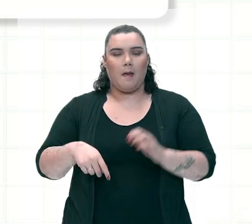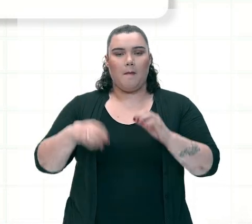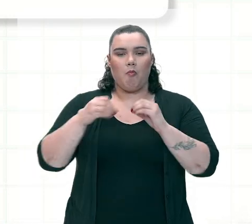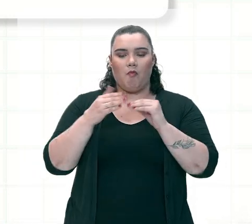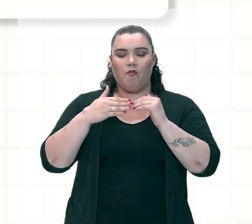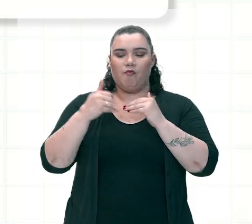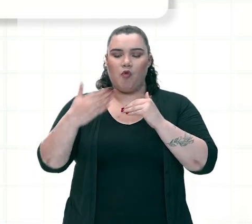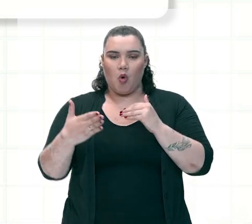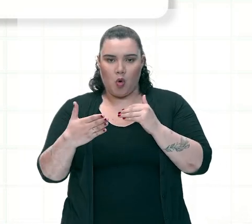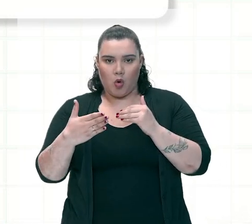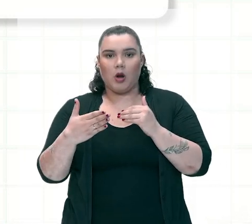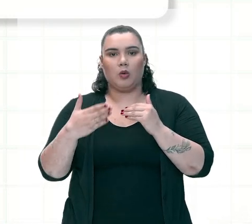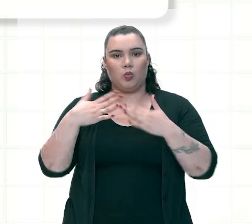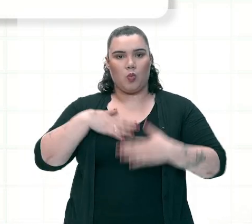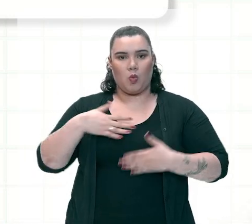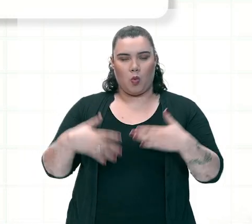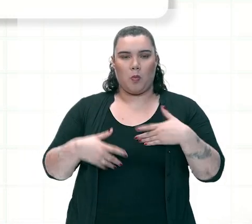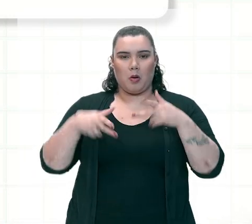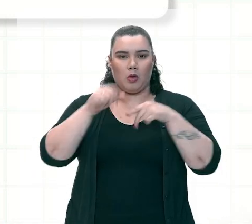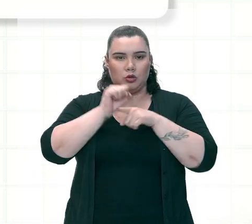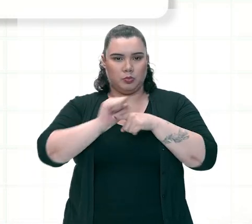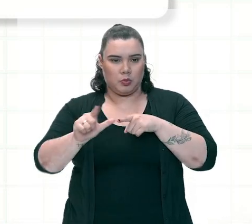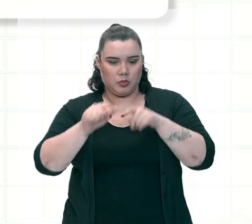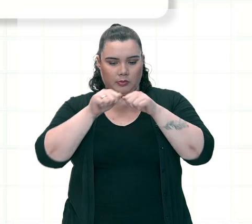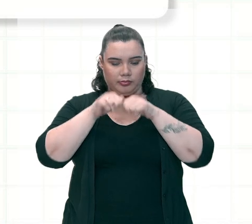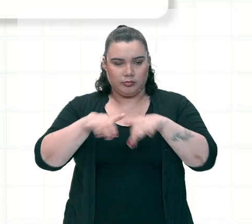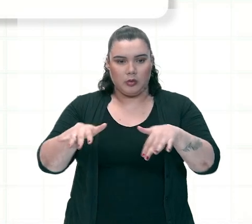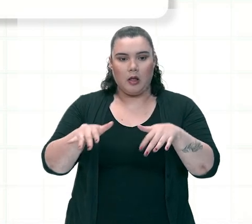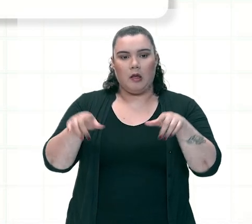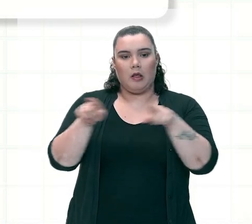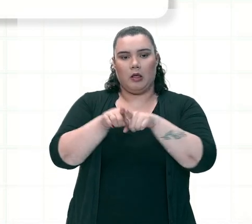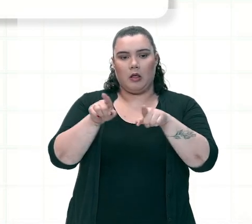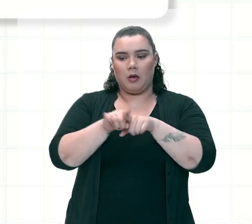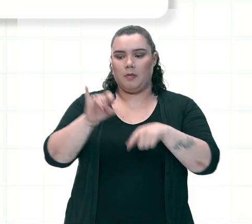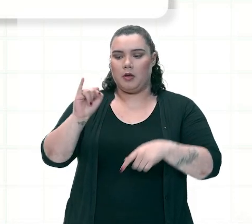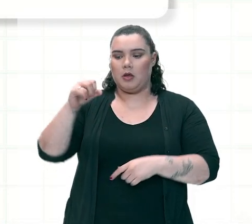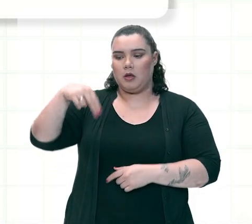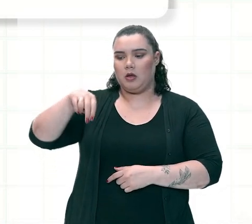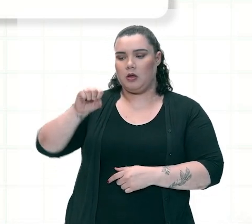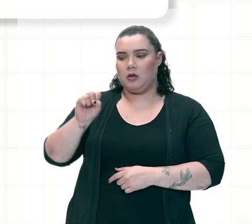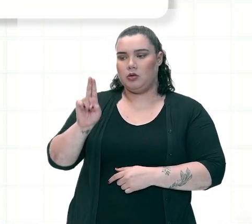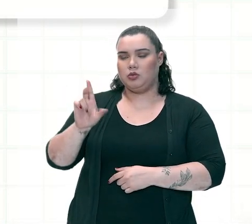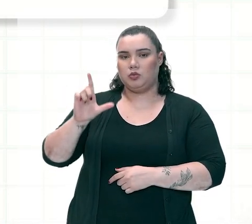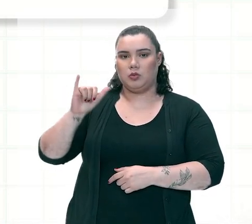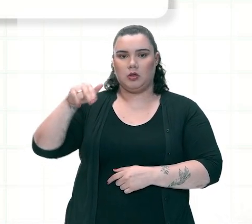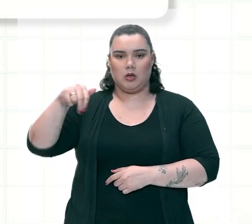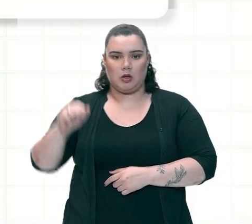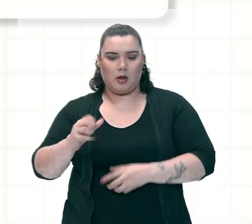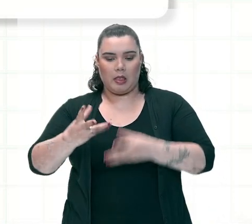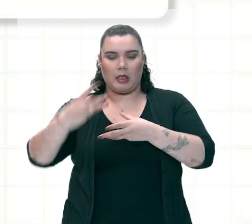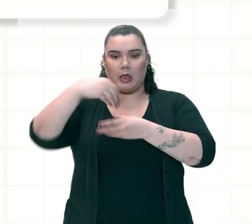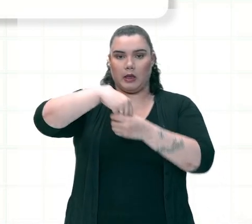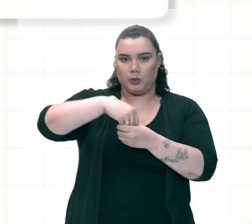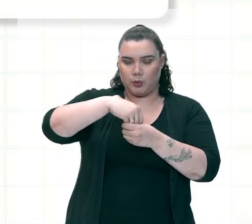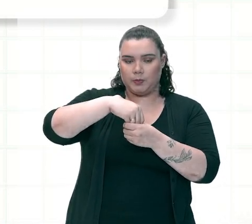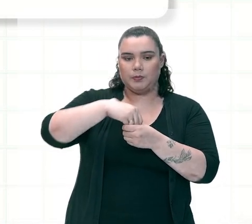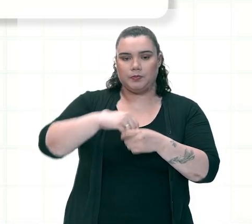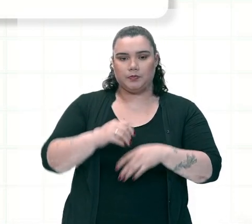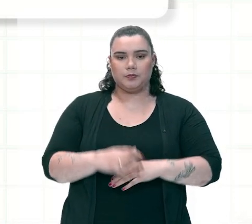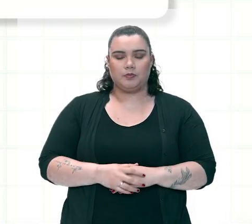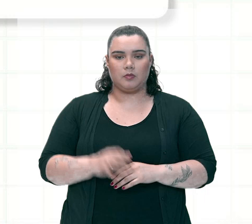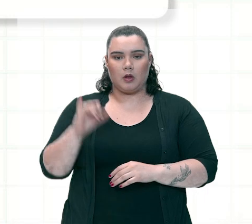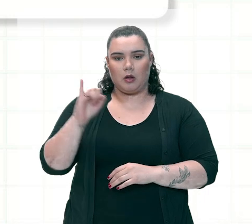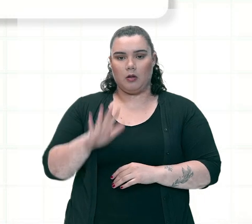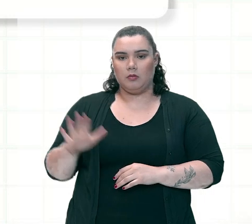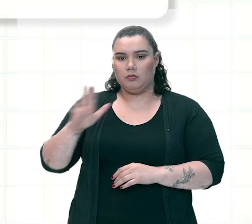insulina vai ser uma função endócrina dessa glândula, tá? Então, o pâncreas, aí é esse exemplo como a gente está observando, e